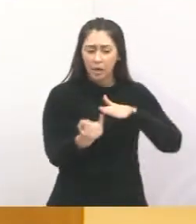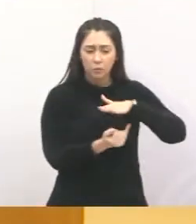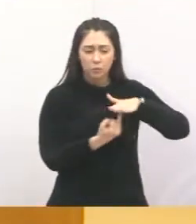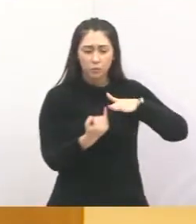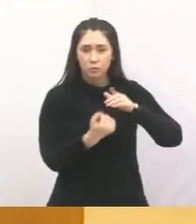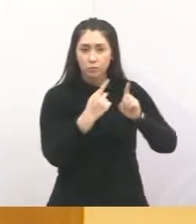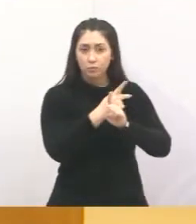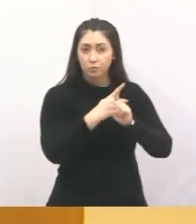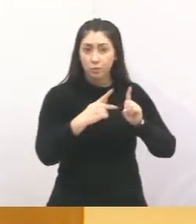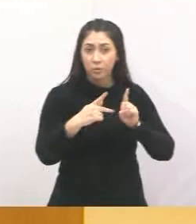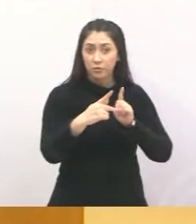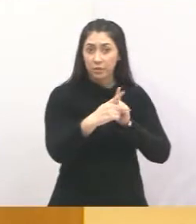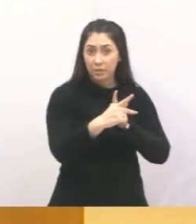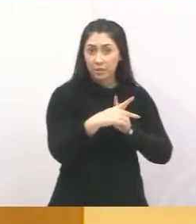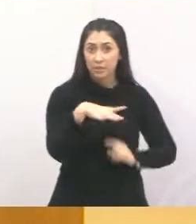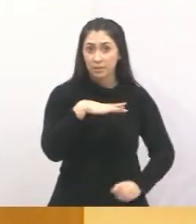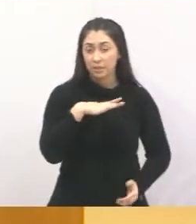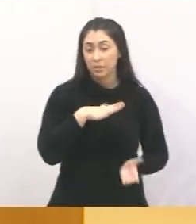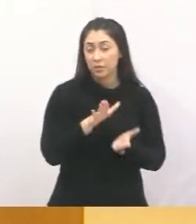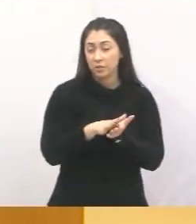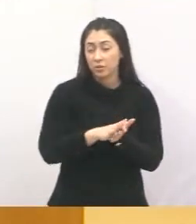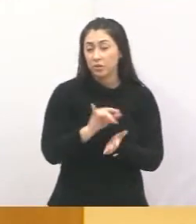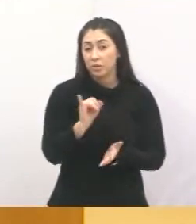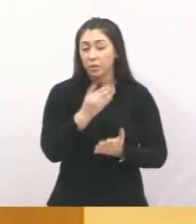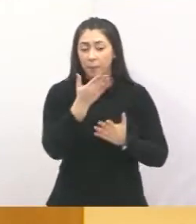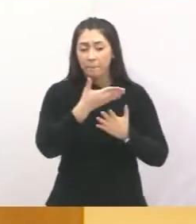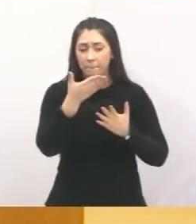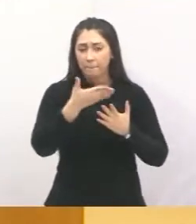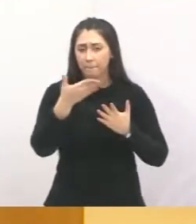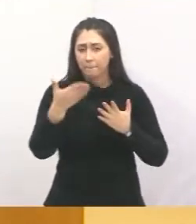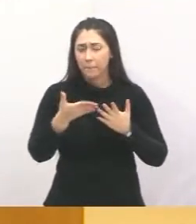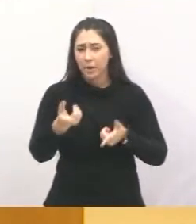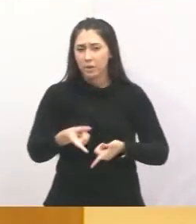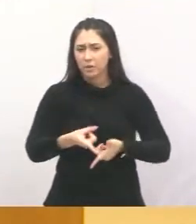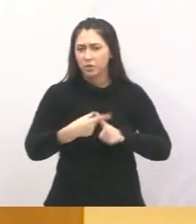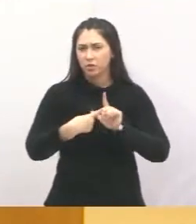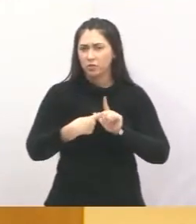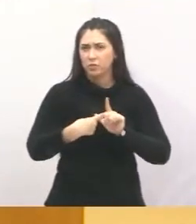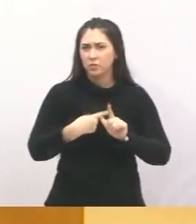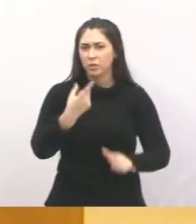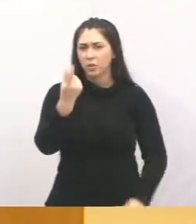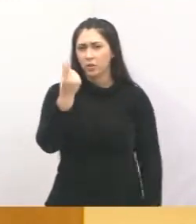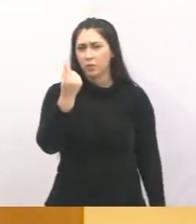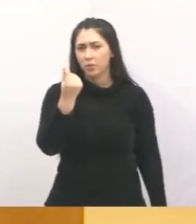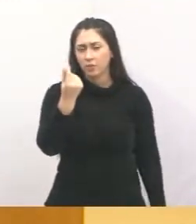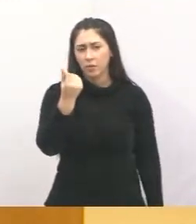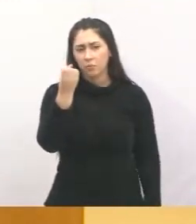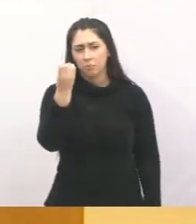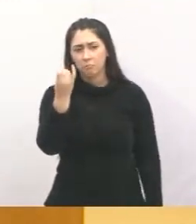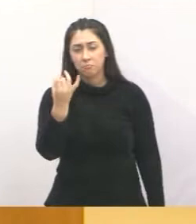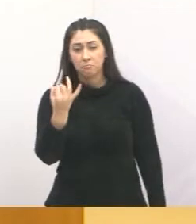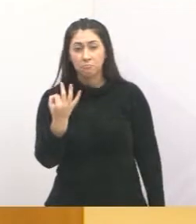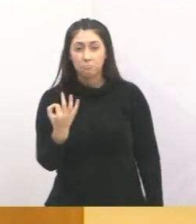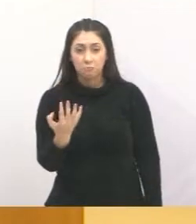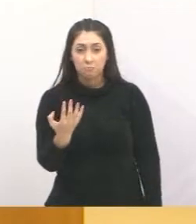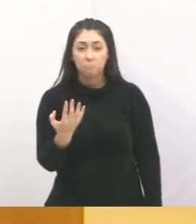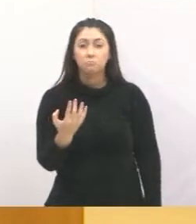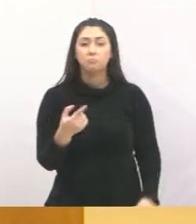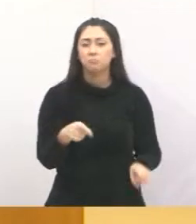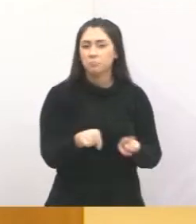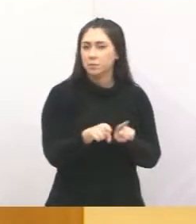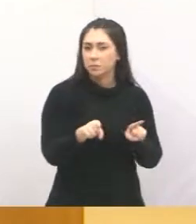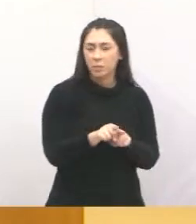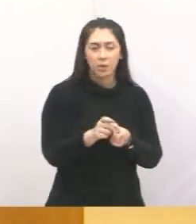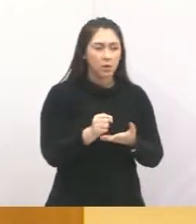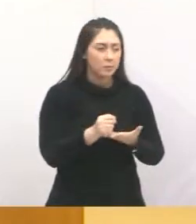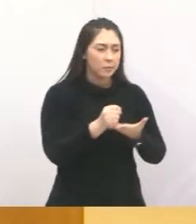do município de Jacareí parcelamento de débitos correspondente a valores devidos, contribuições